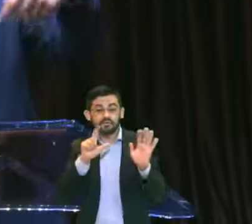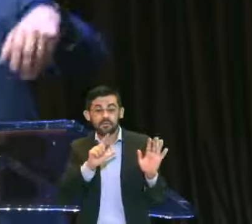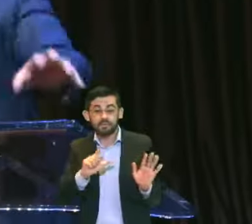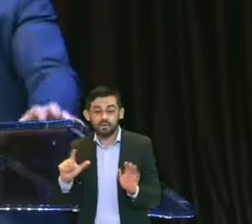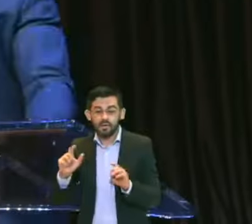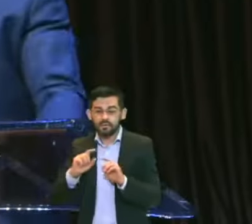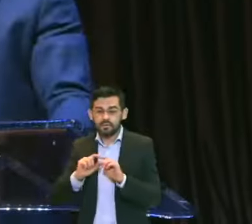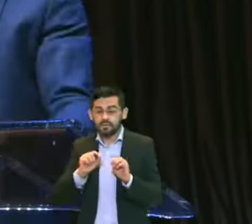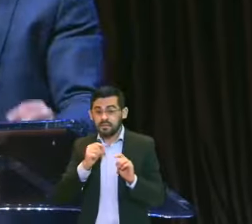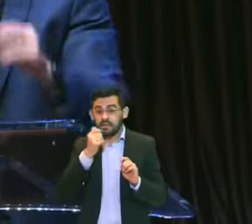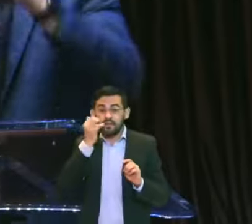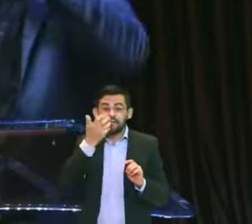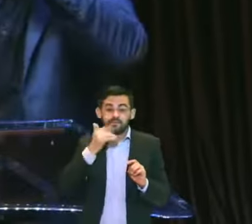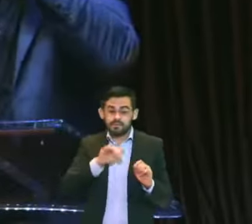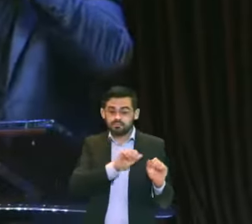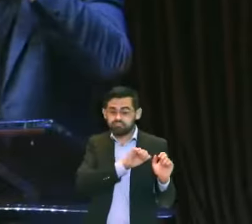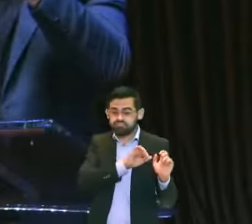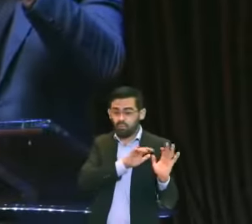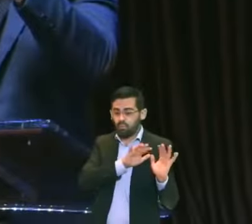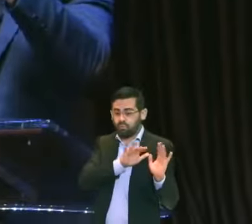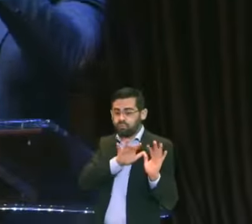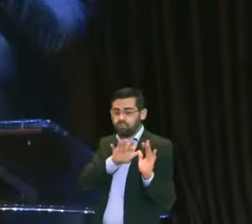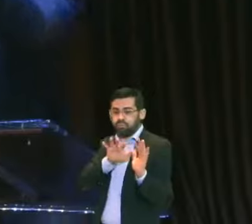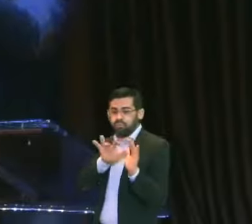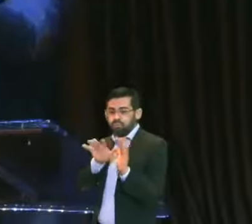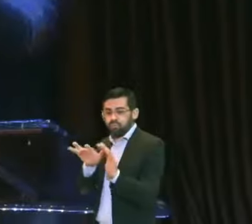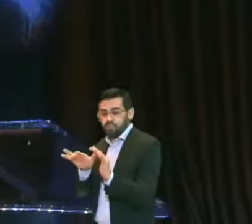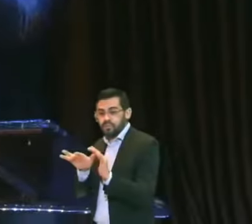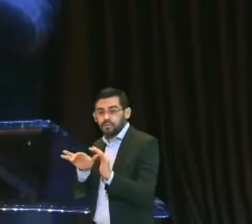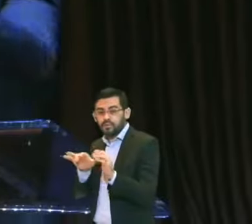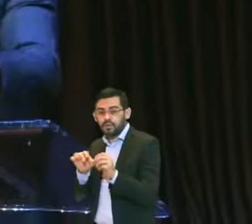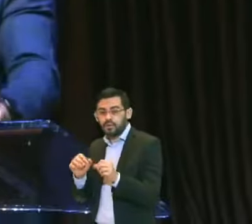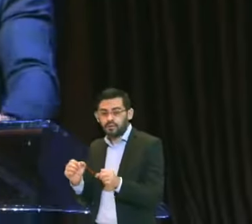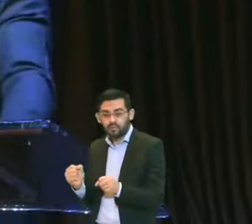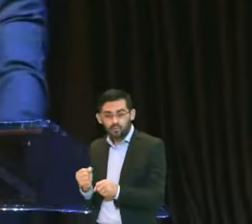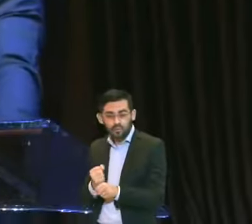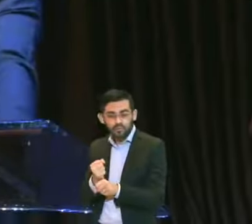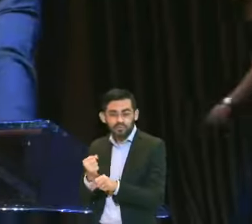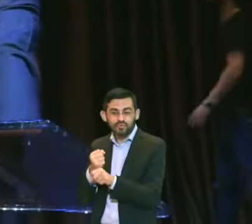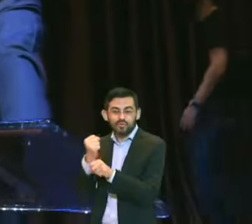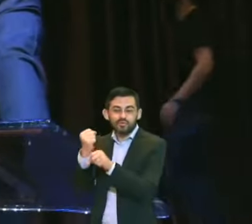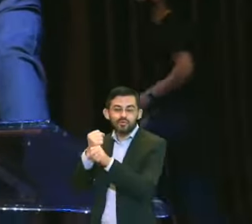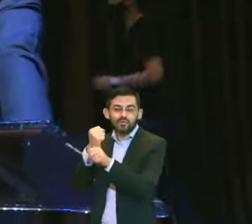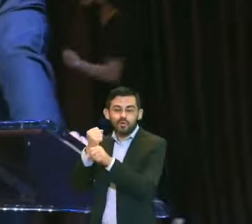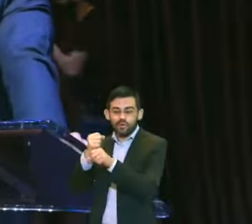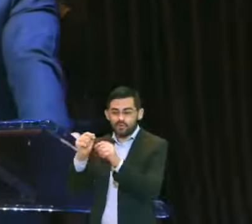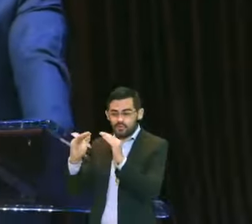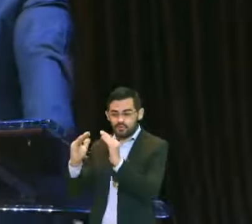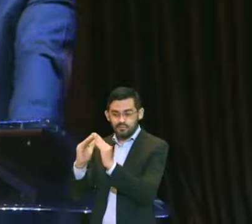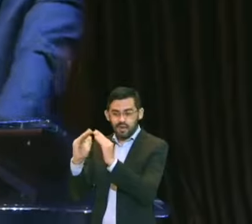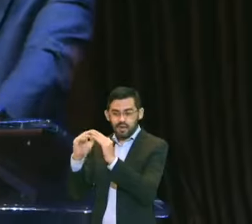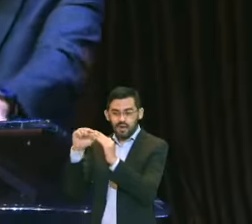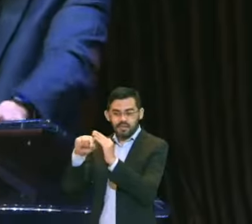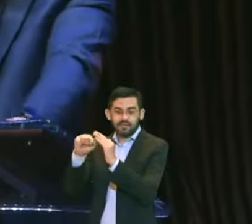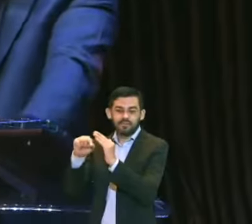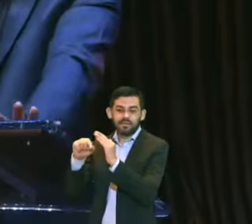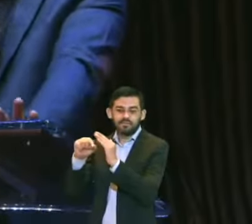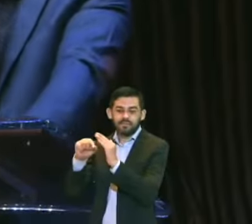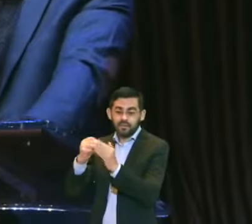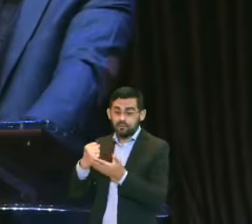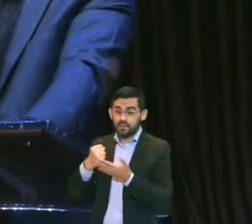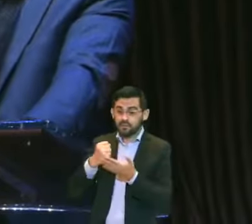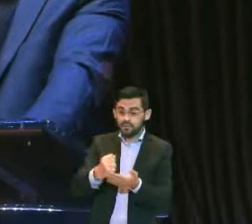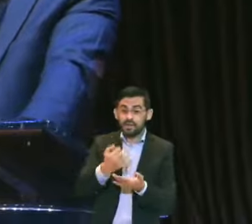grande número de crianças chega e ela constrói no morro uma casa de reforço